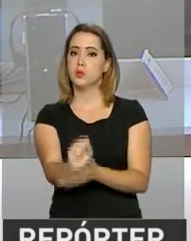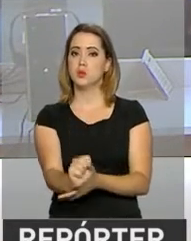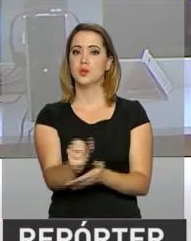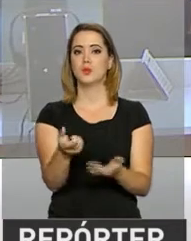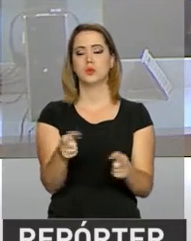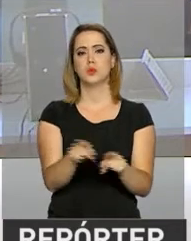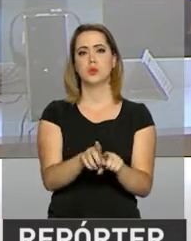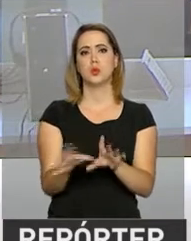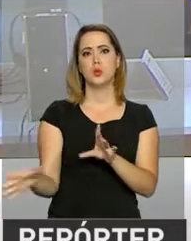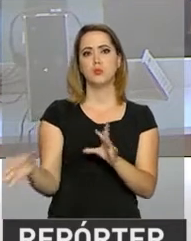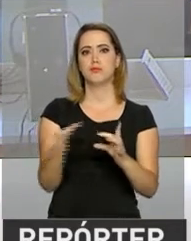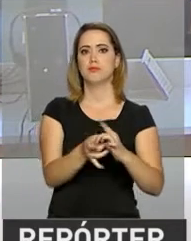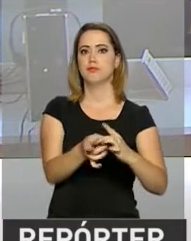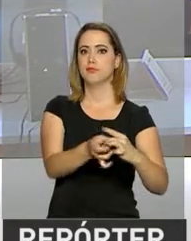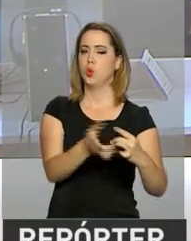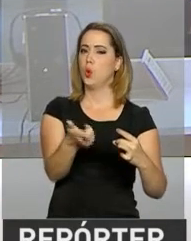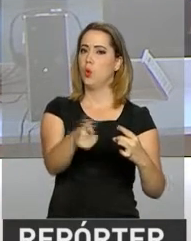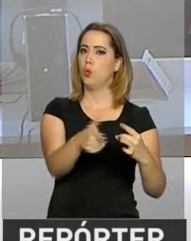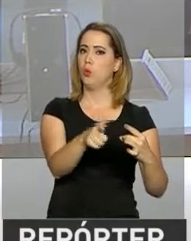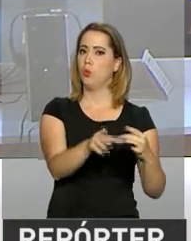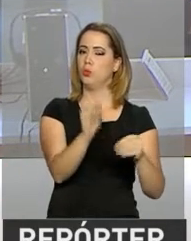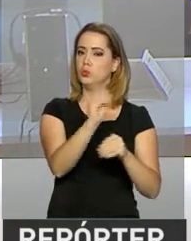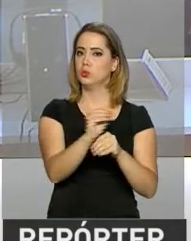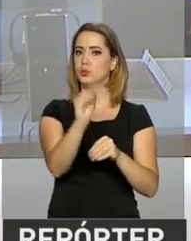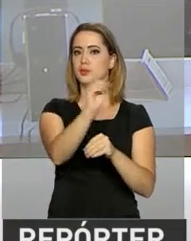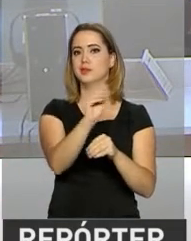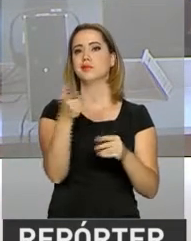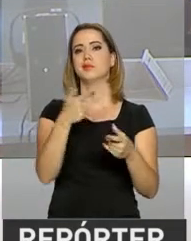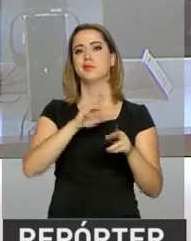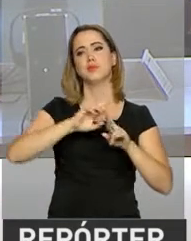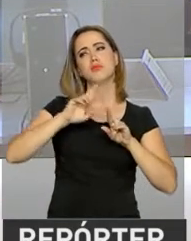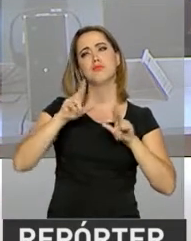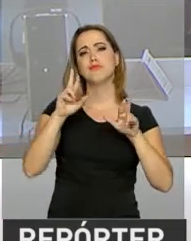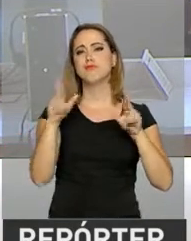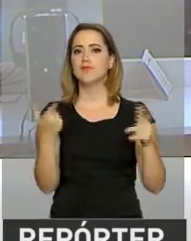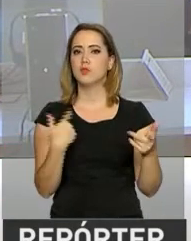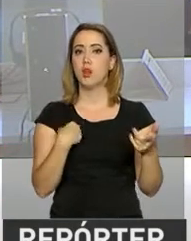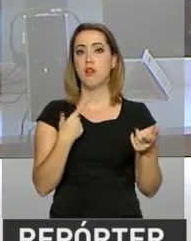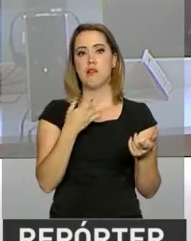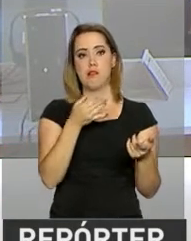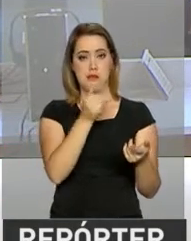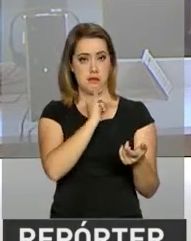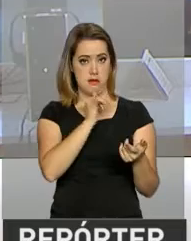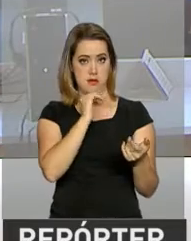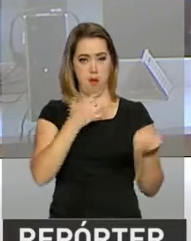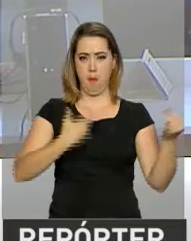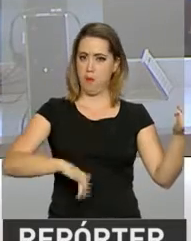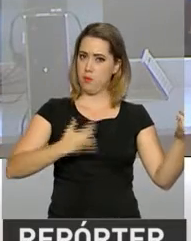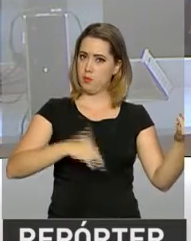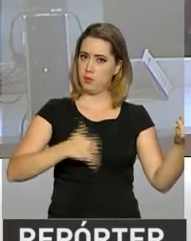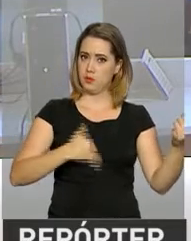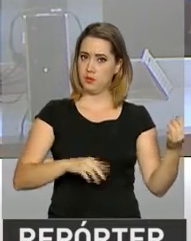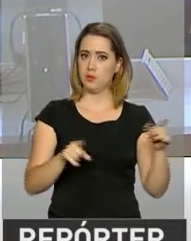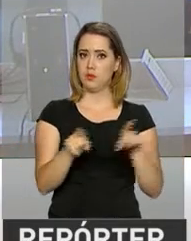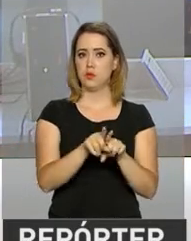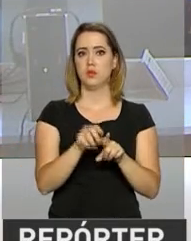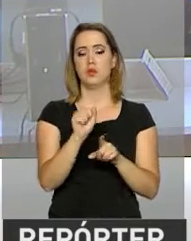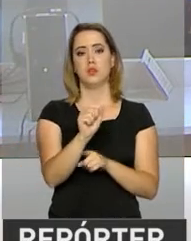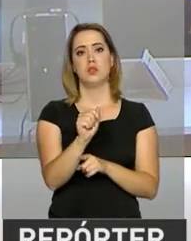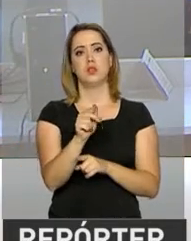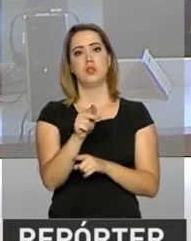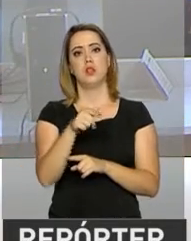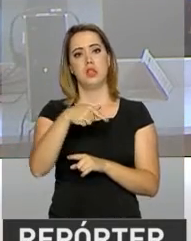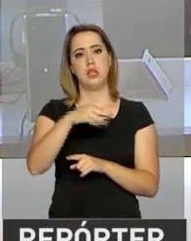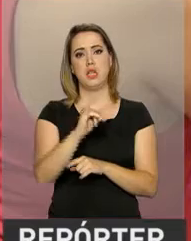foram incluídas ainda outras terapias alternativas como musicoterapia tratamento quiroprático